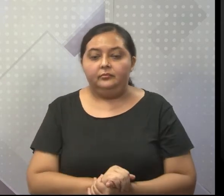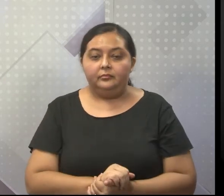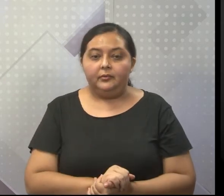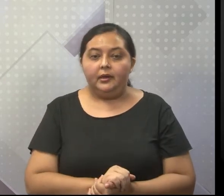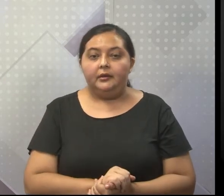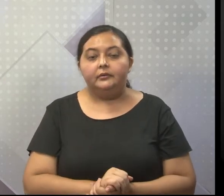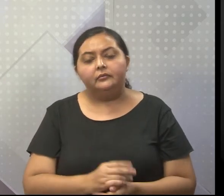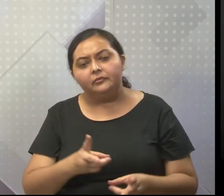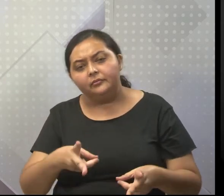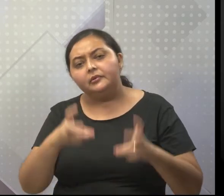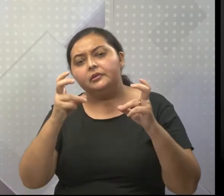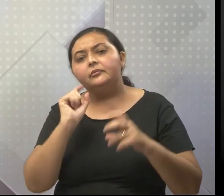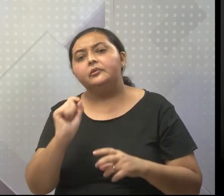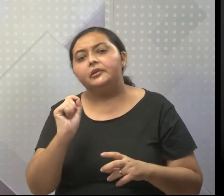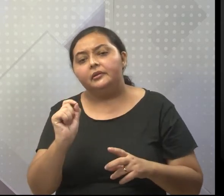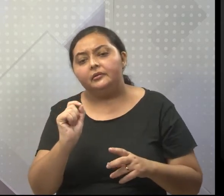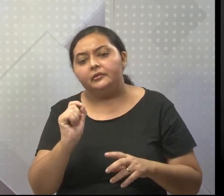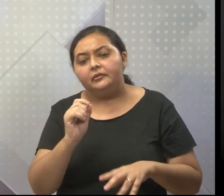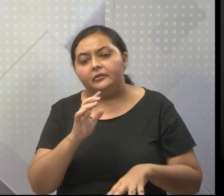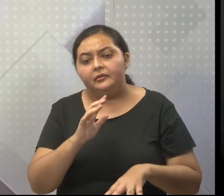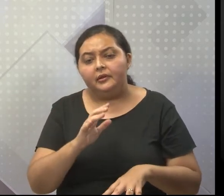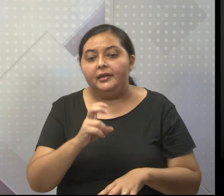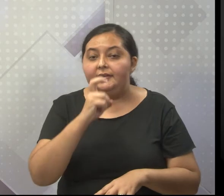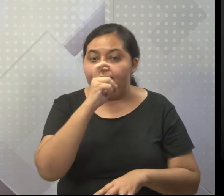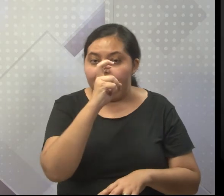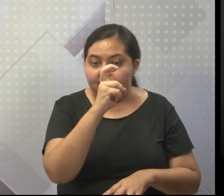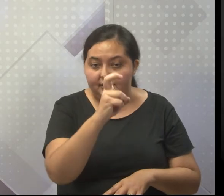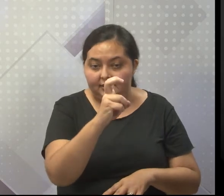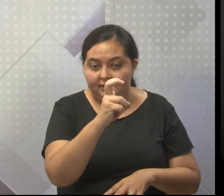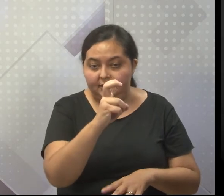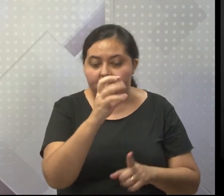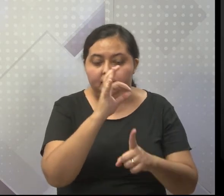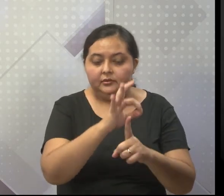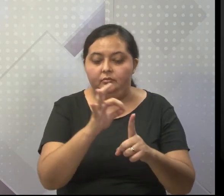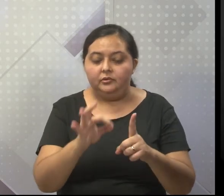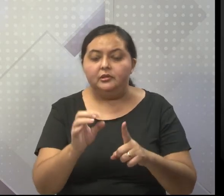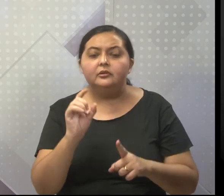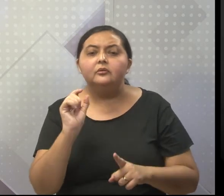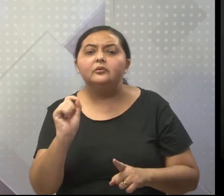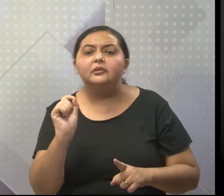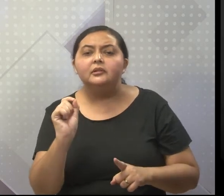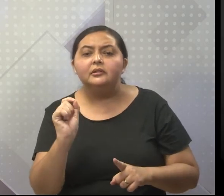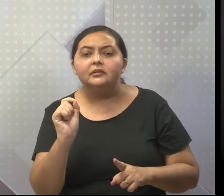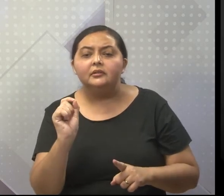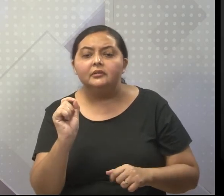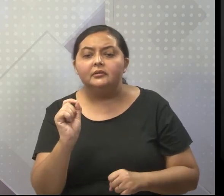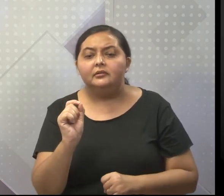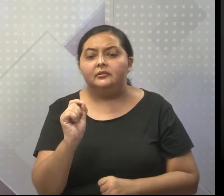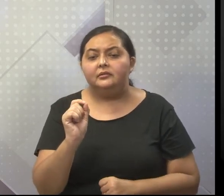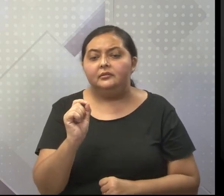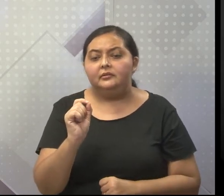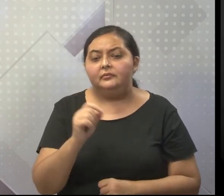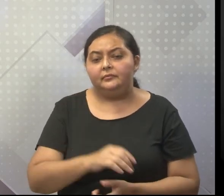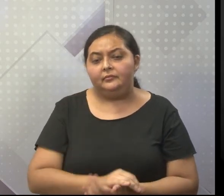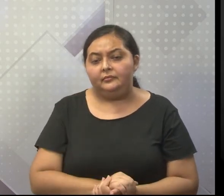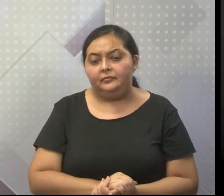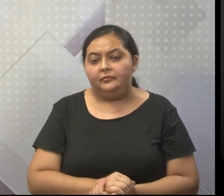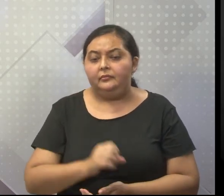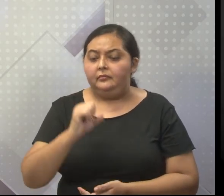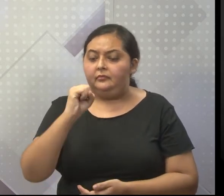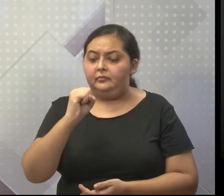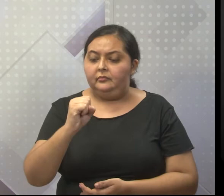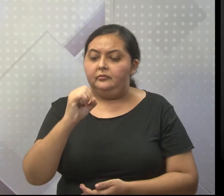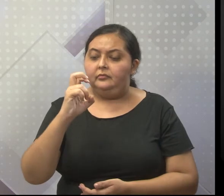que a gente precisa calcular o quê? 5% de quem? De exatamente